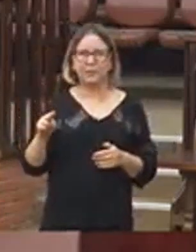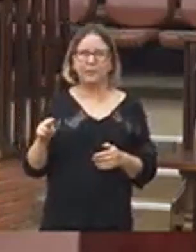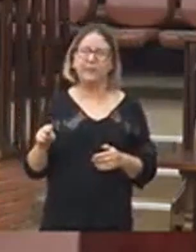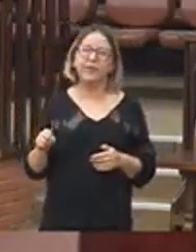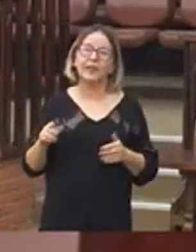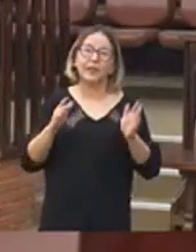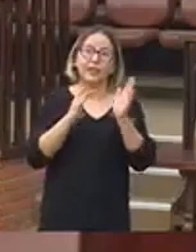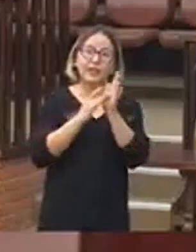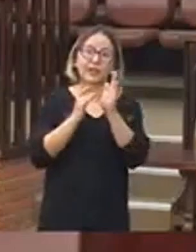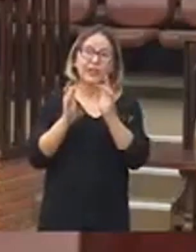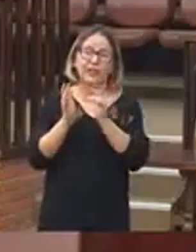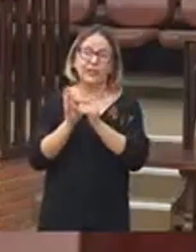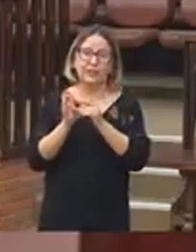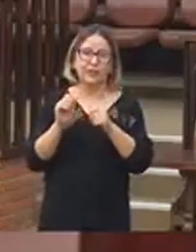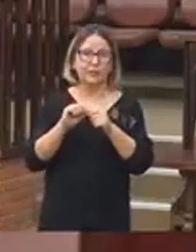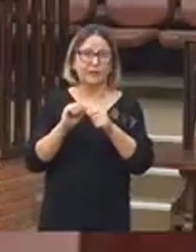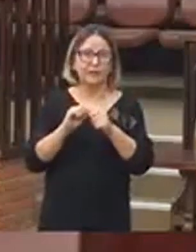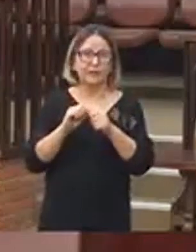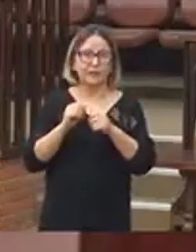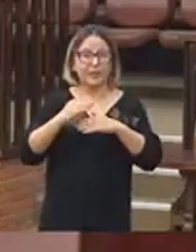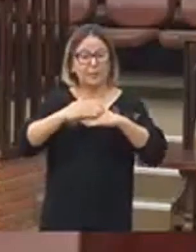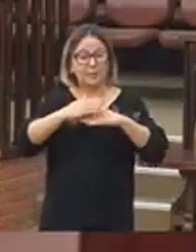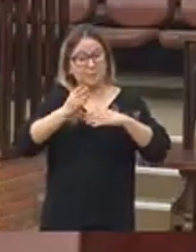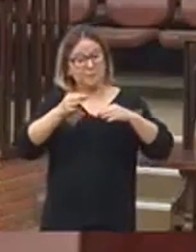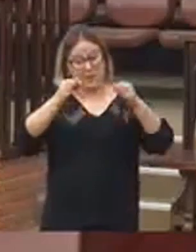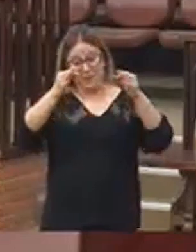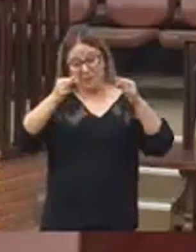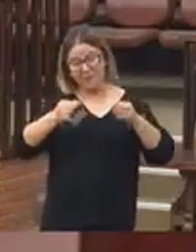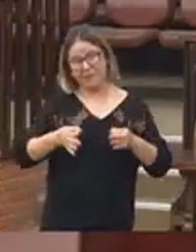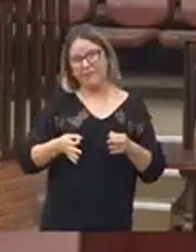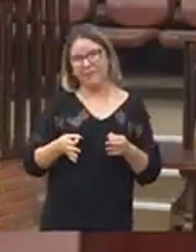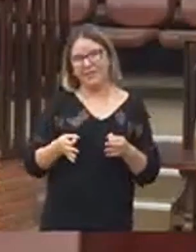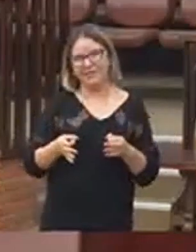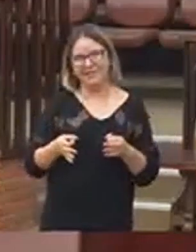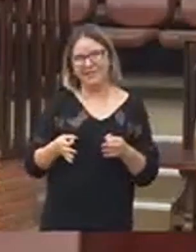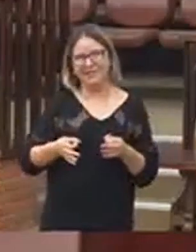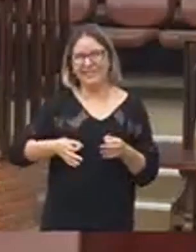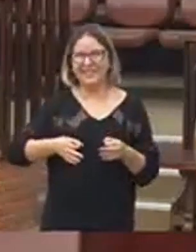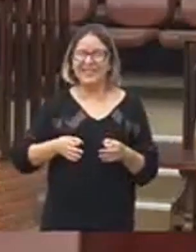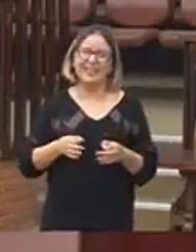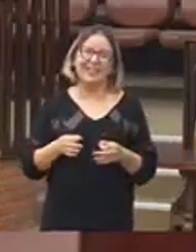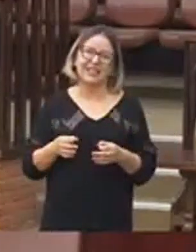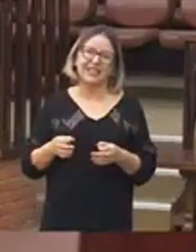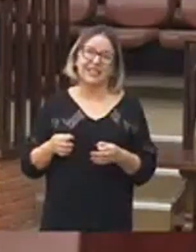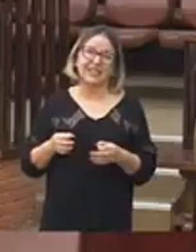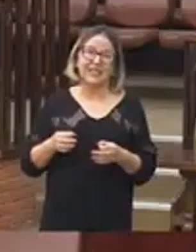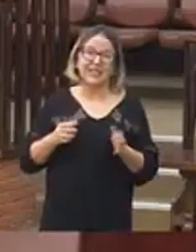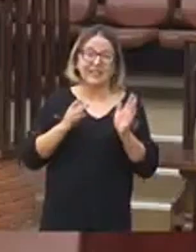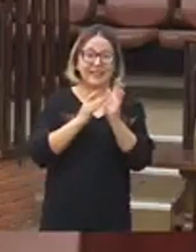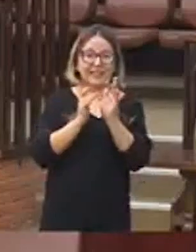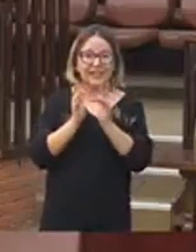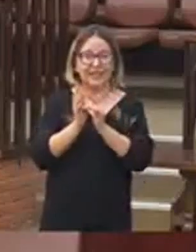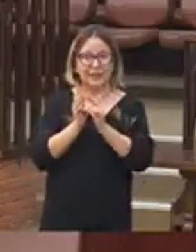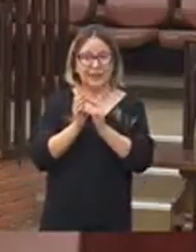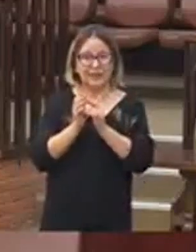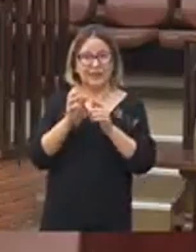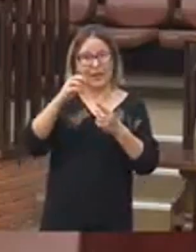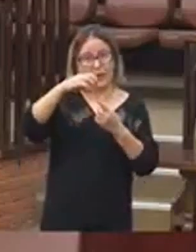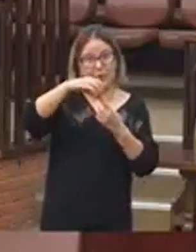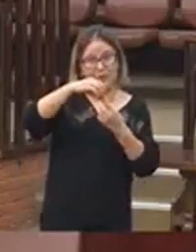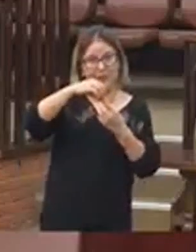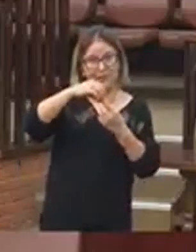tornando-se o autor da salvação eterna. Não é uma salvação provisória, não é